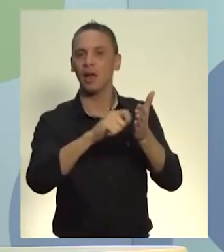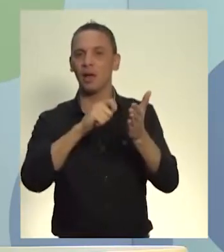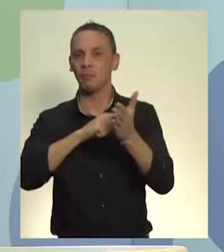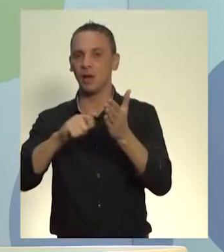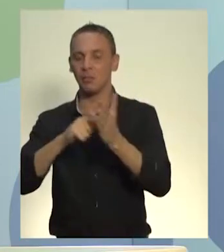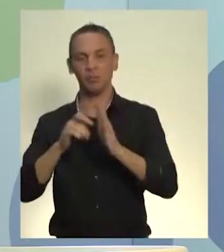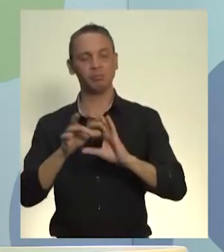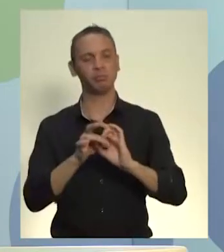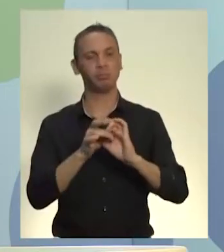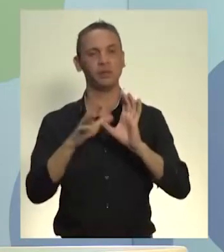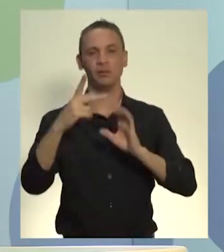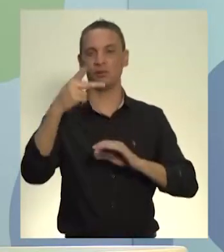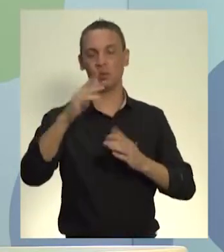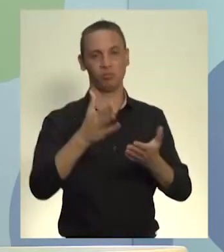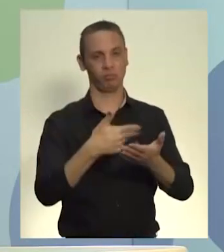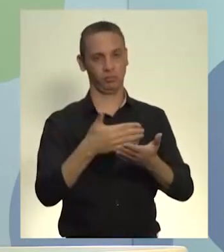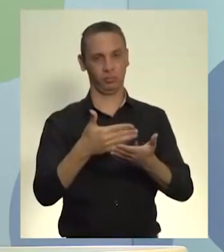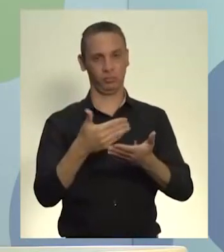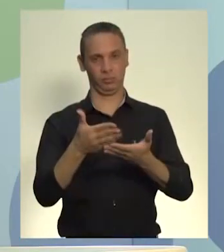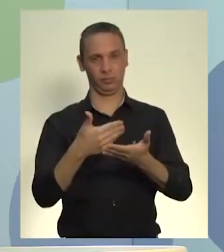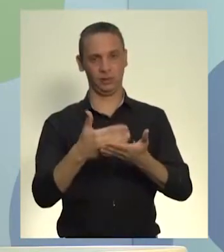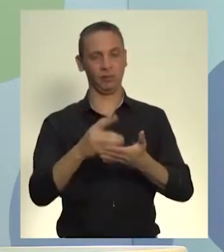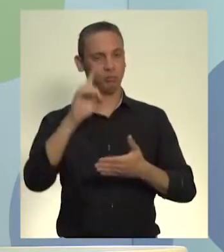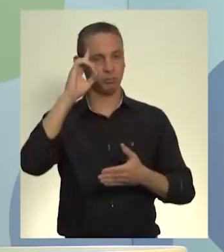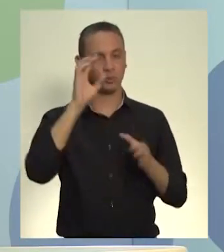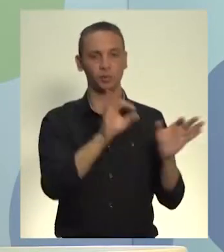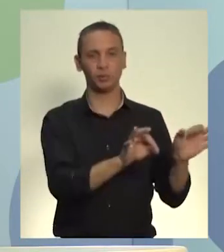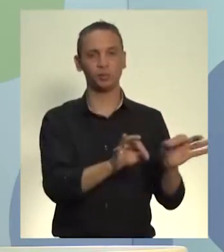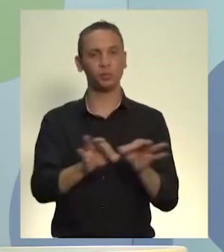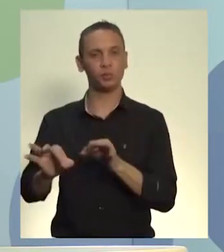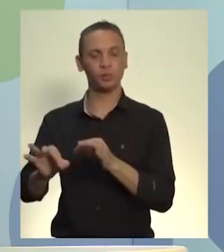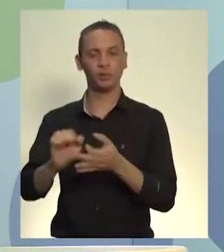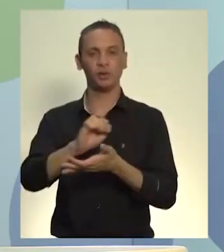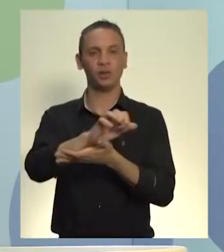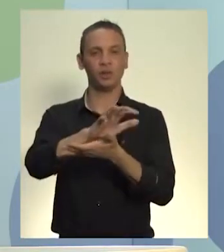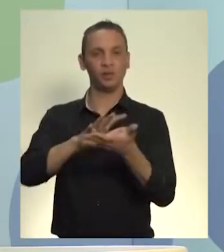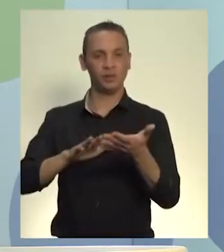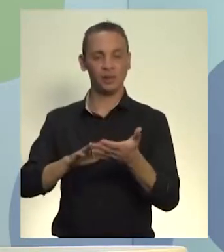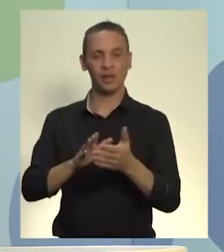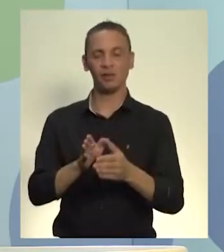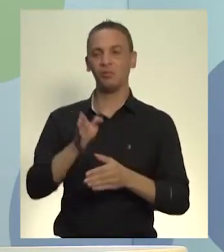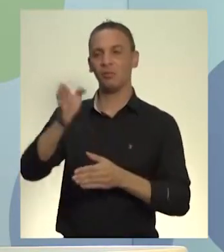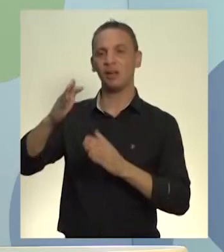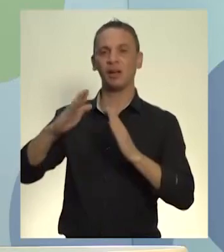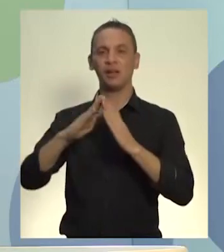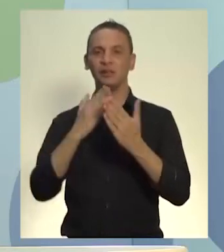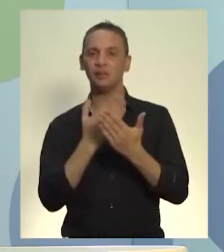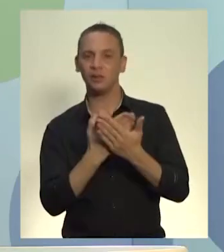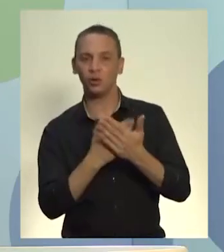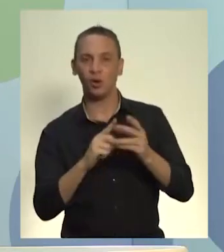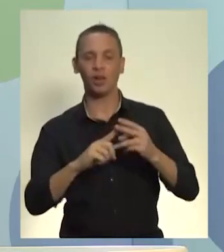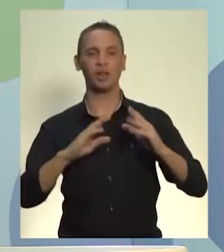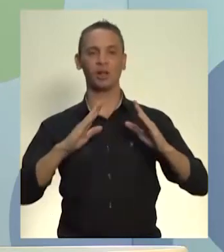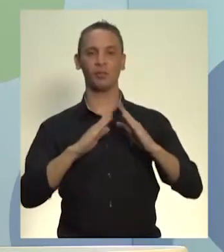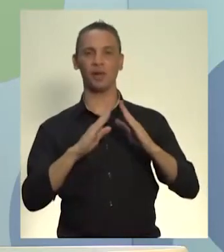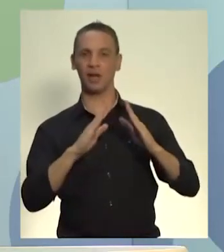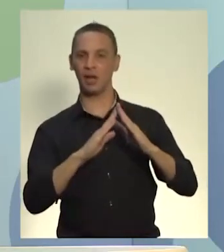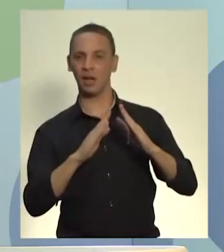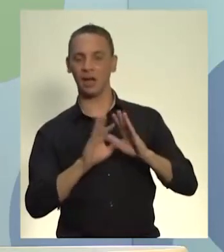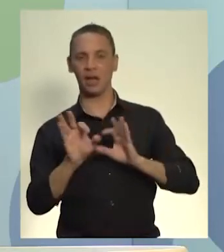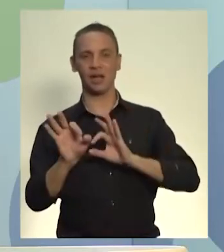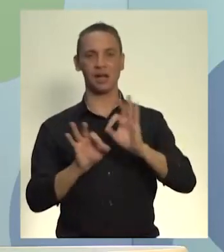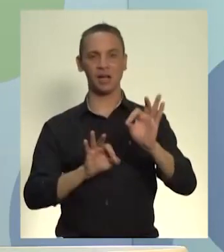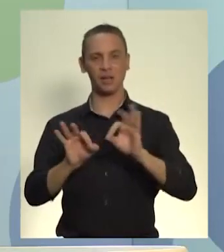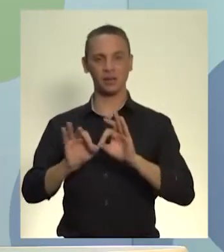as atividades do dia a dia, que vocês levam para a escola, que vocês fazem agora nesse período de